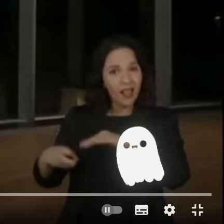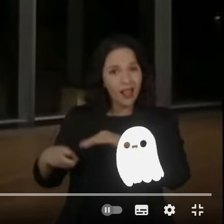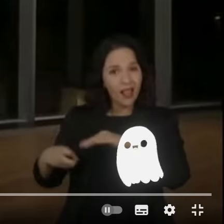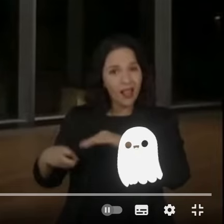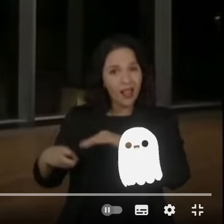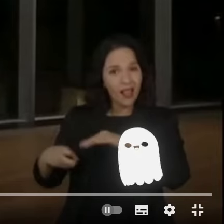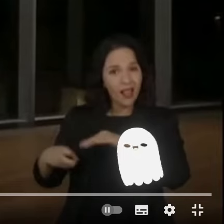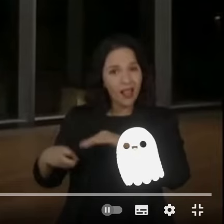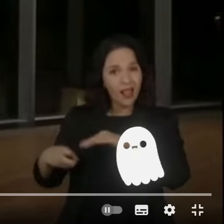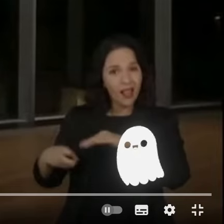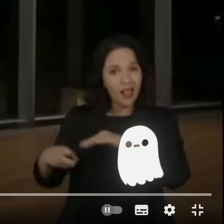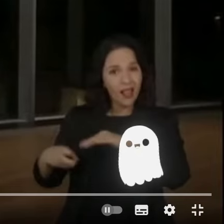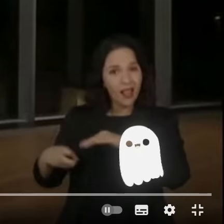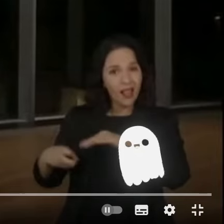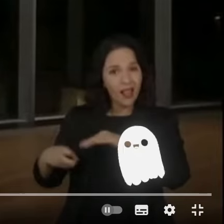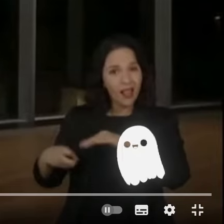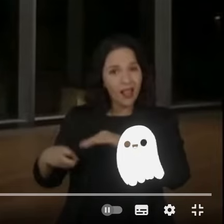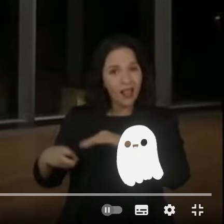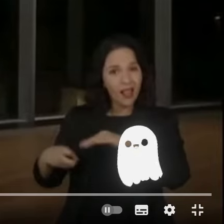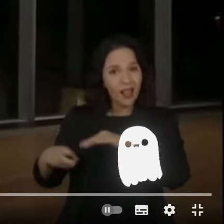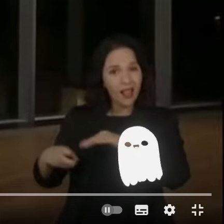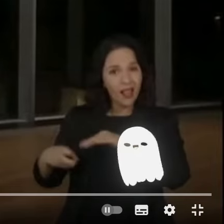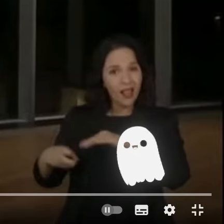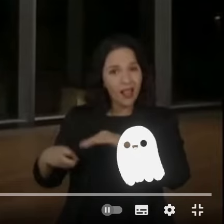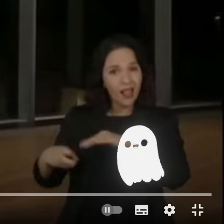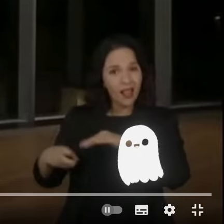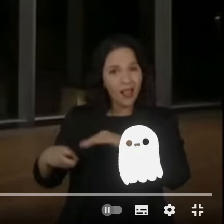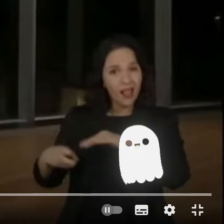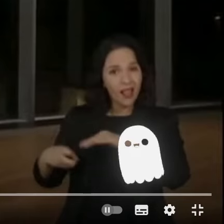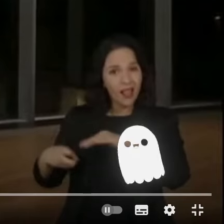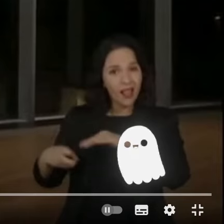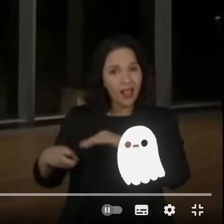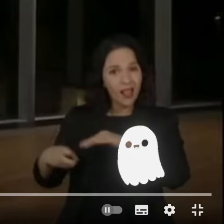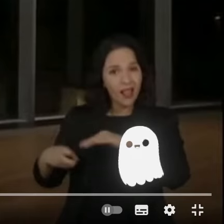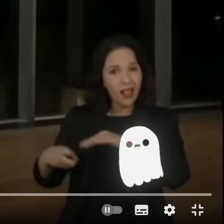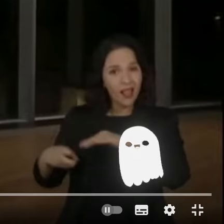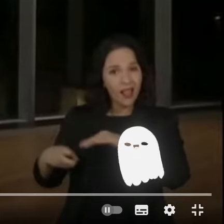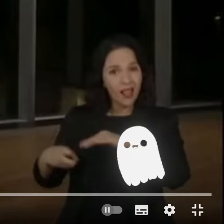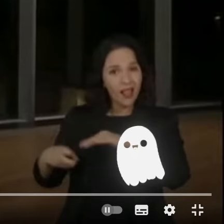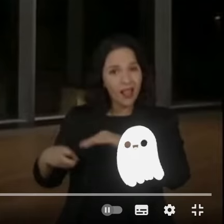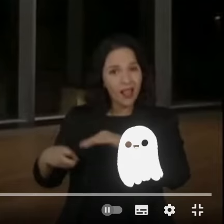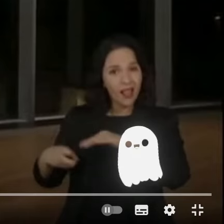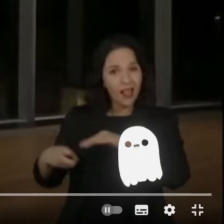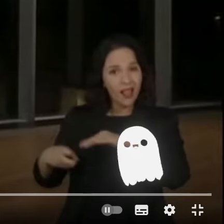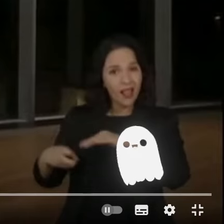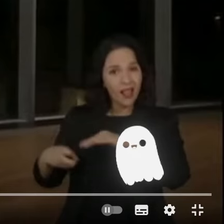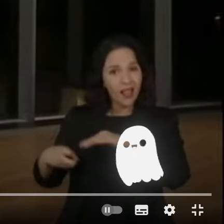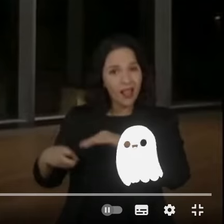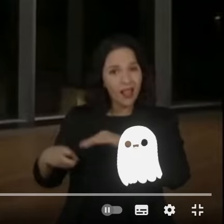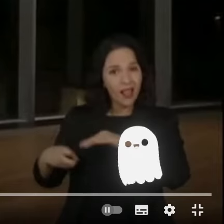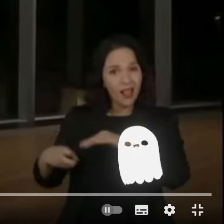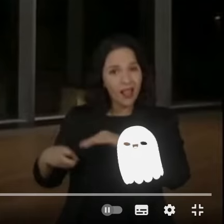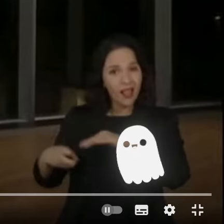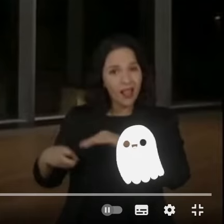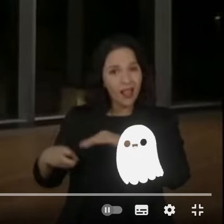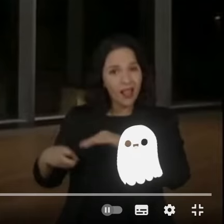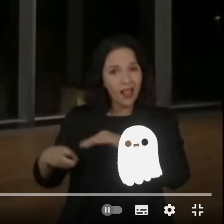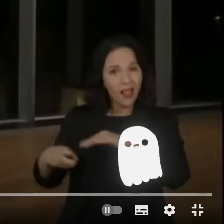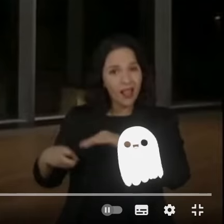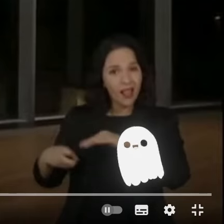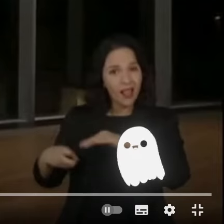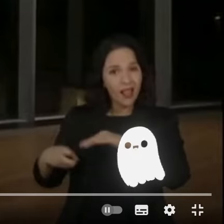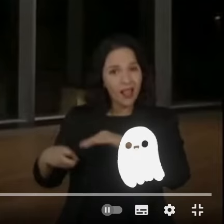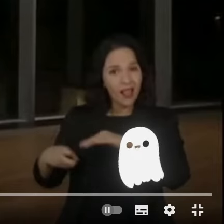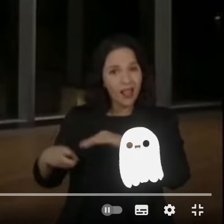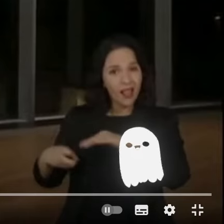nada demais, é um boneco, sabe? Não sei o quê. Enfim, vimos, eu amei o filme. Amei, amo até hoje, né? O Chuck, amei o filme. E